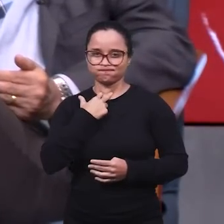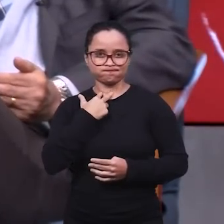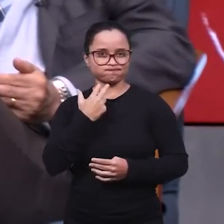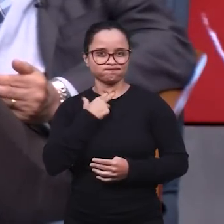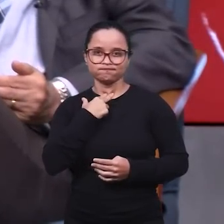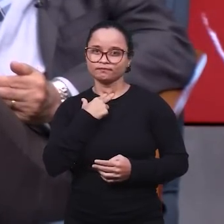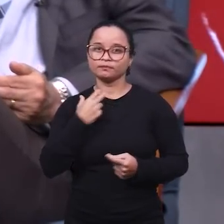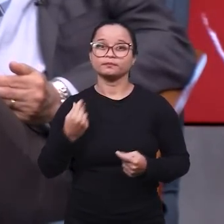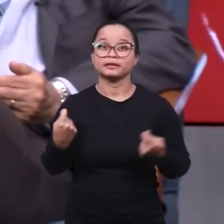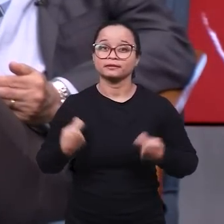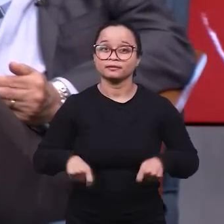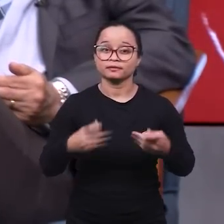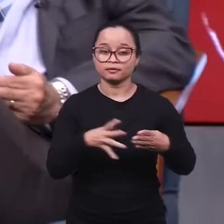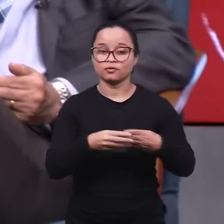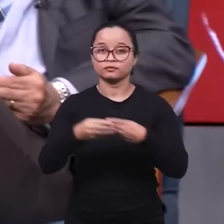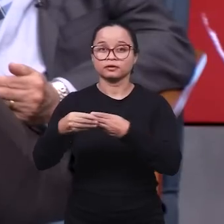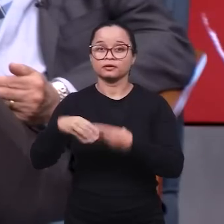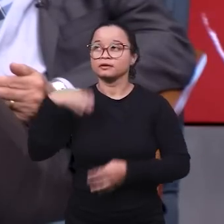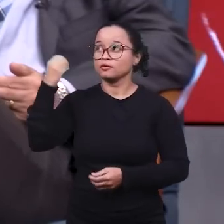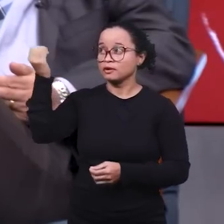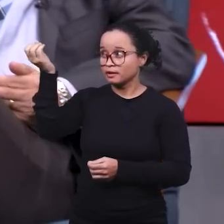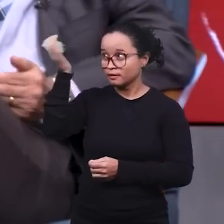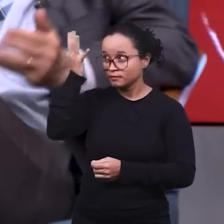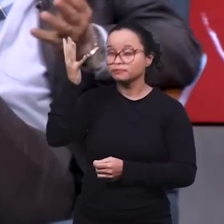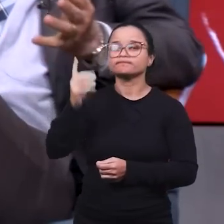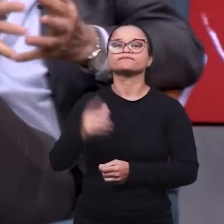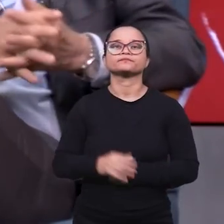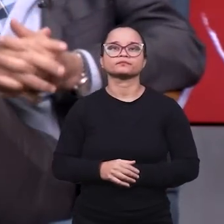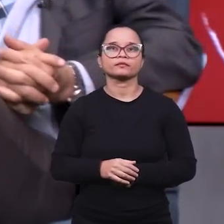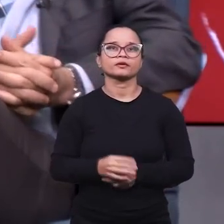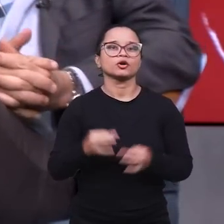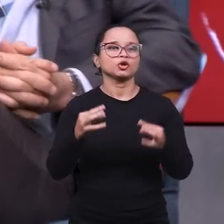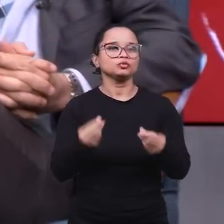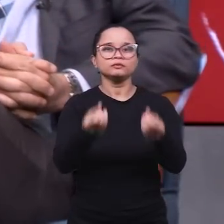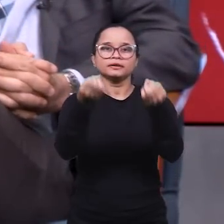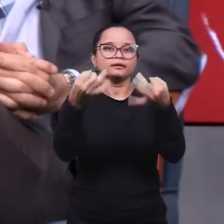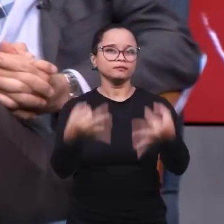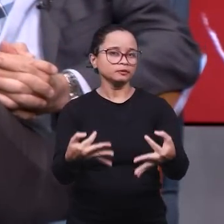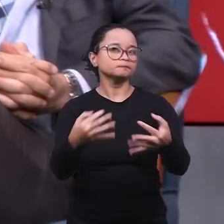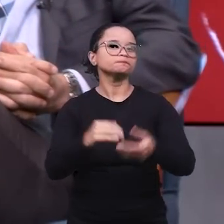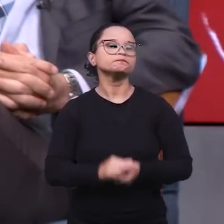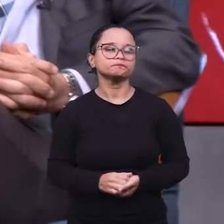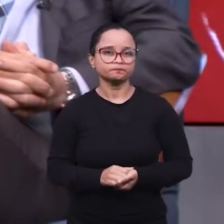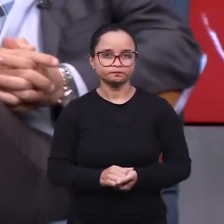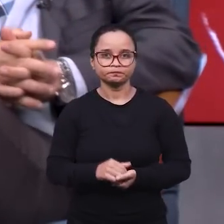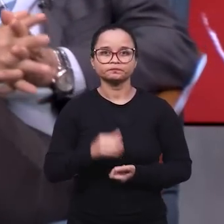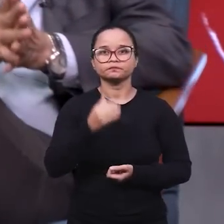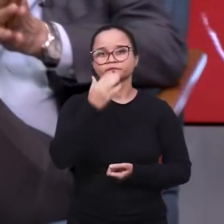que ser conduzido pela revelação. É tudo que ele está dizendo.